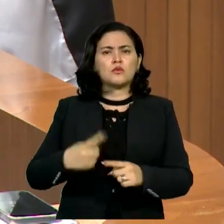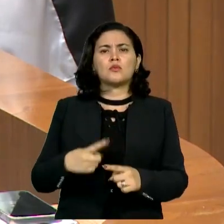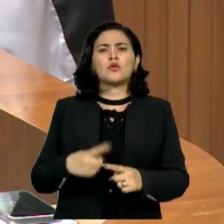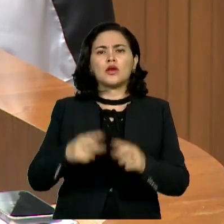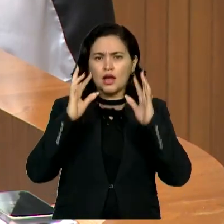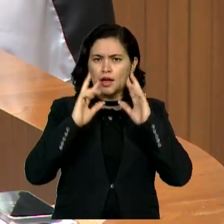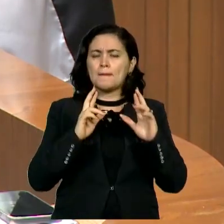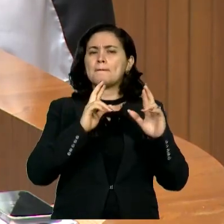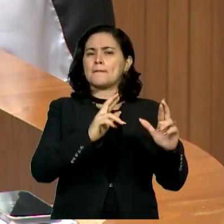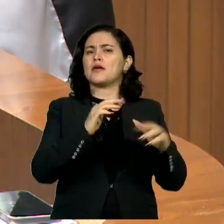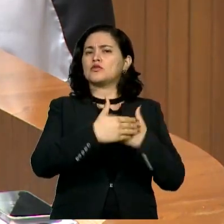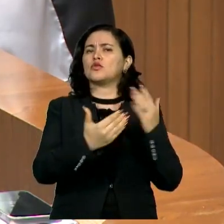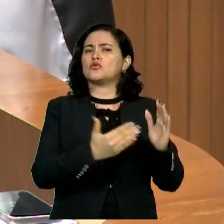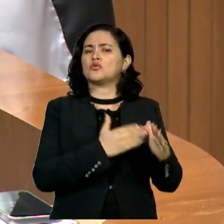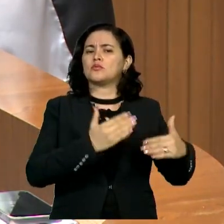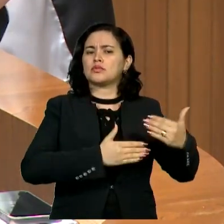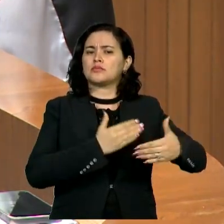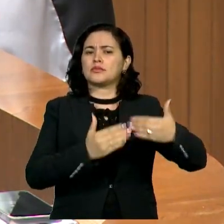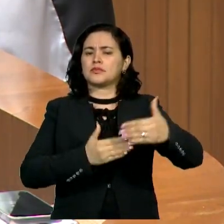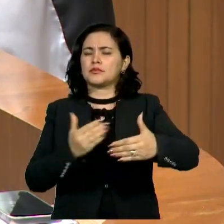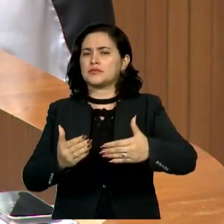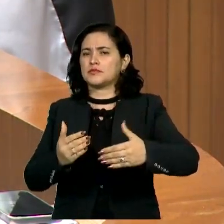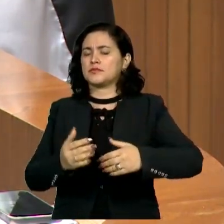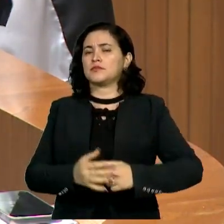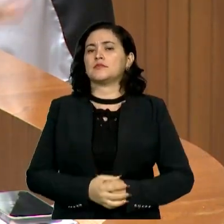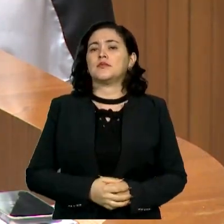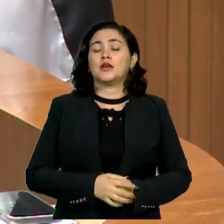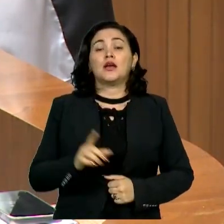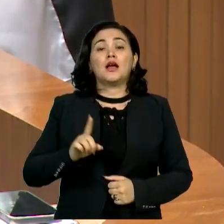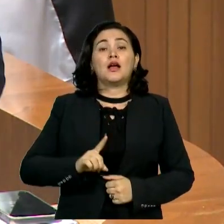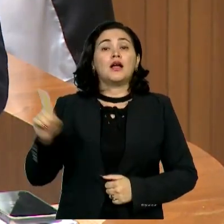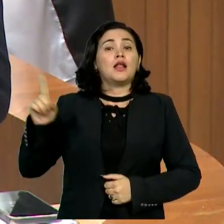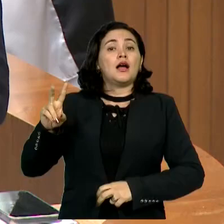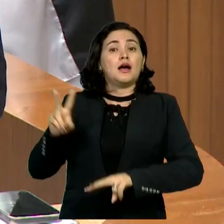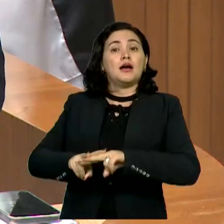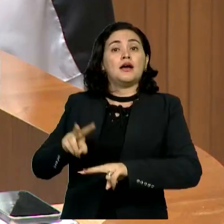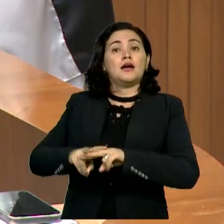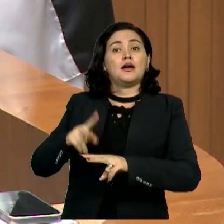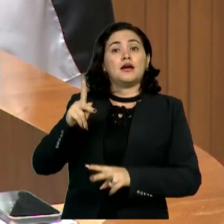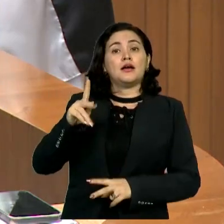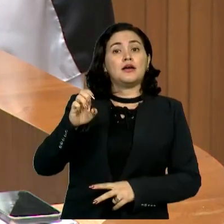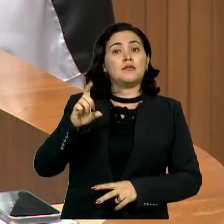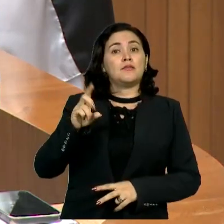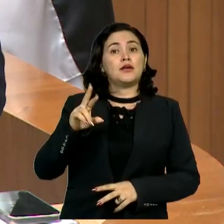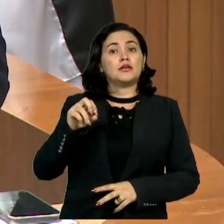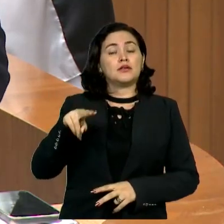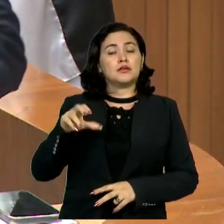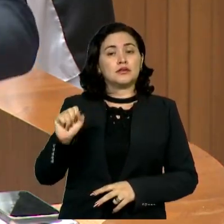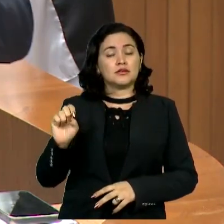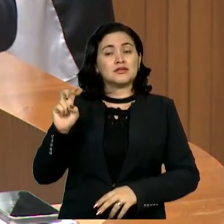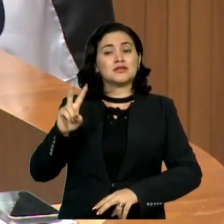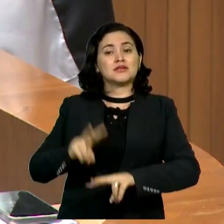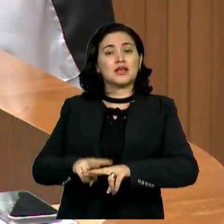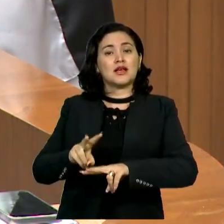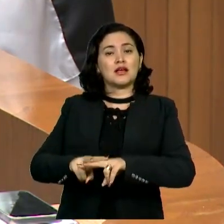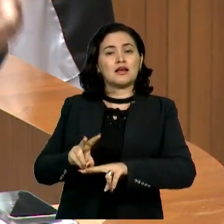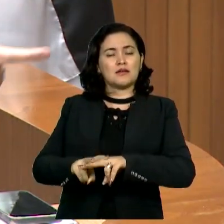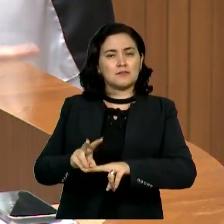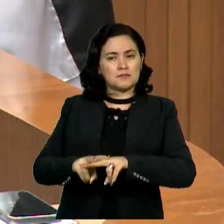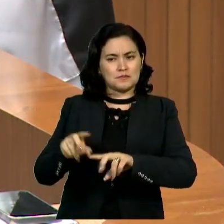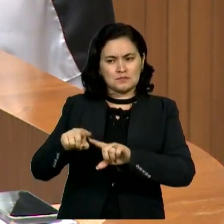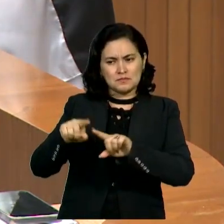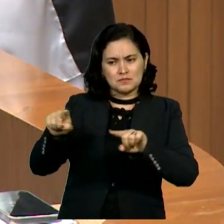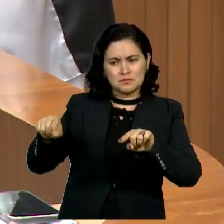respeitado. Inclusive, estão lá em Pedrinha, na tal sala de Estado Maior, que tem que ficar preso. E foram representados